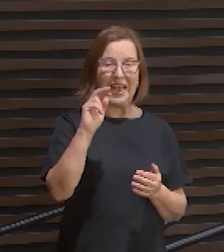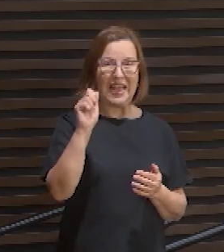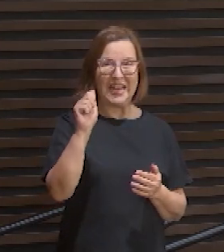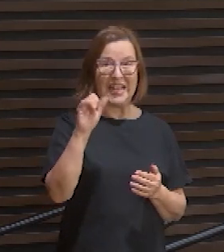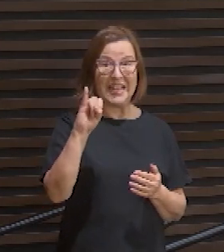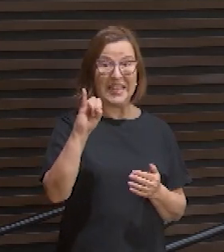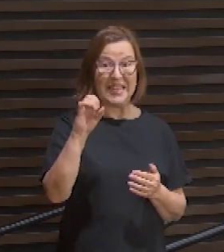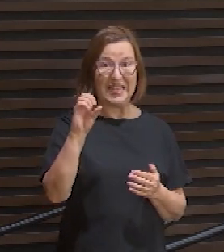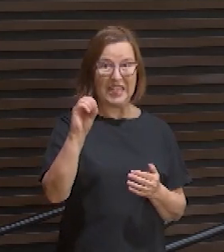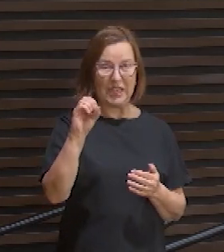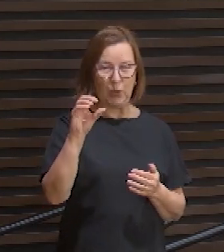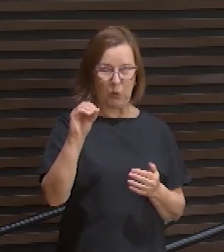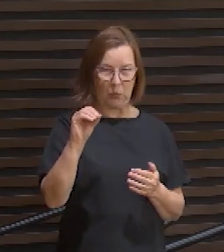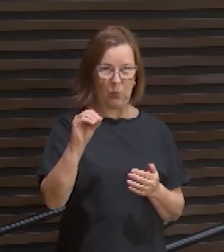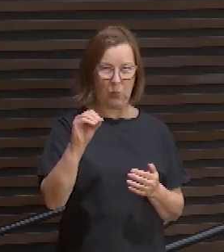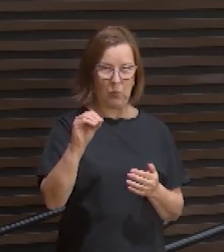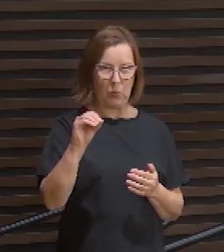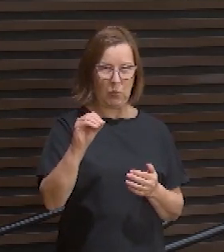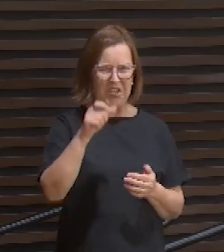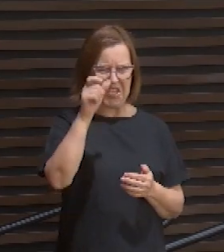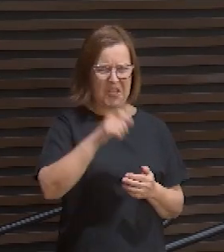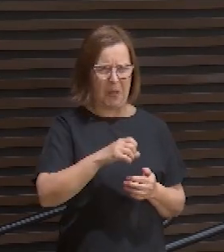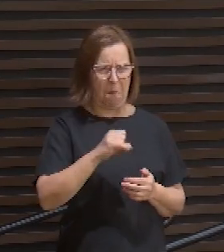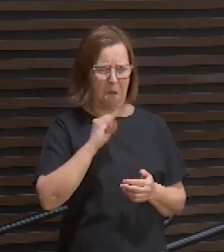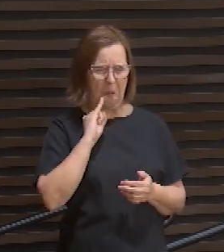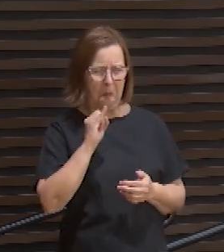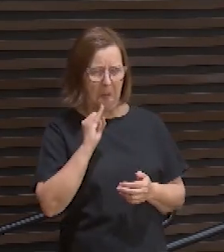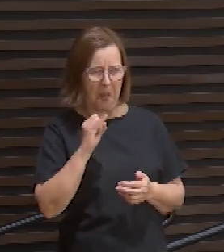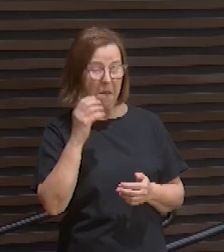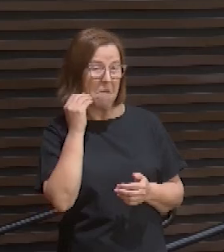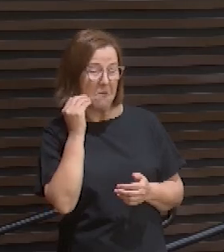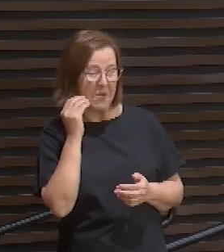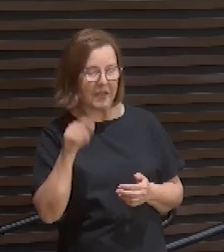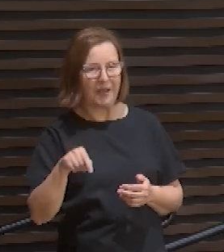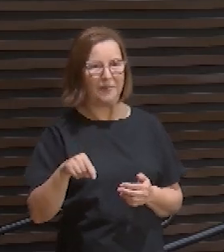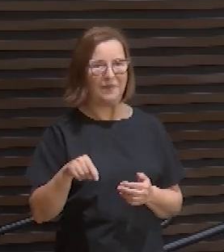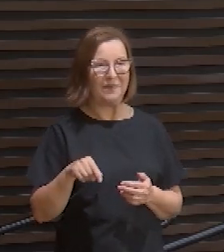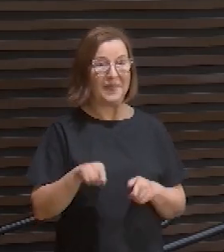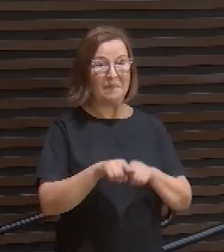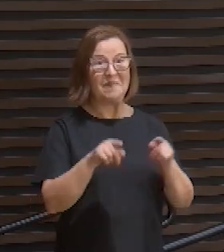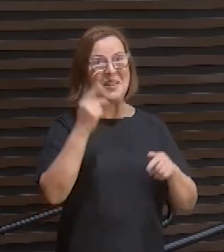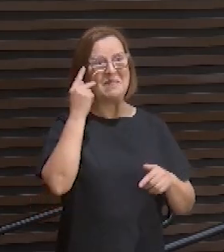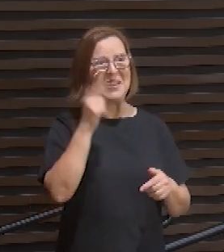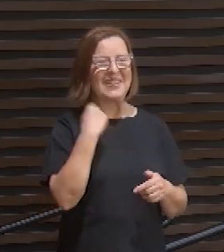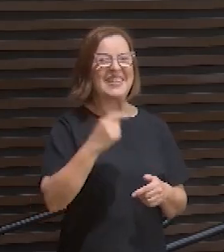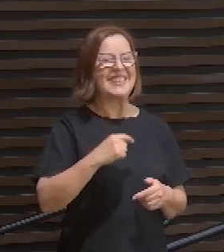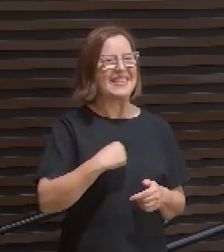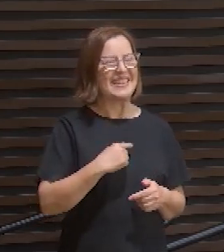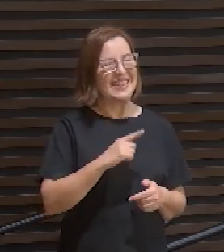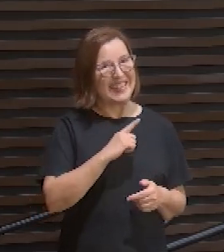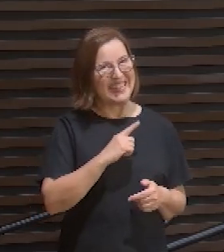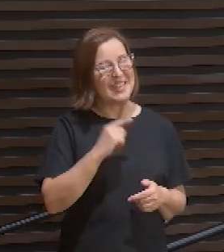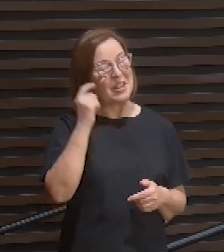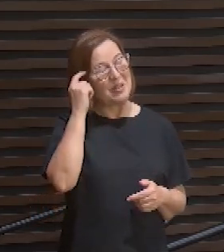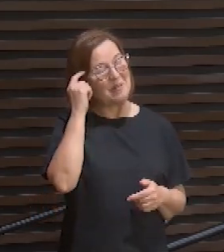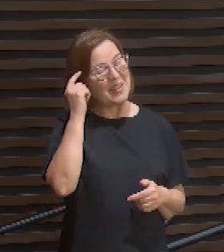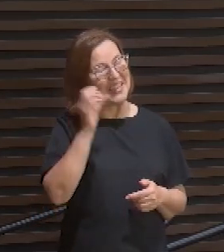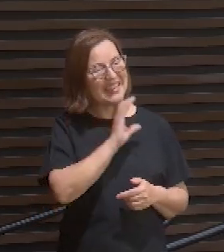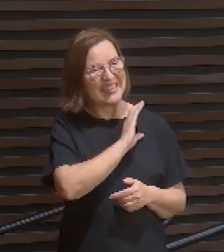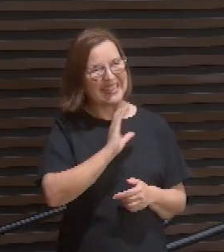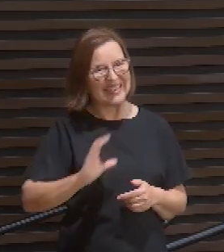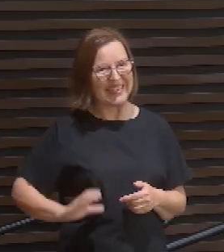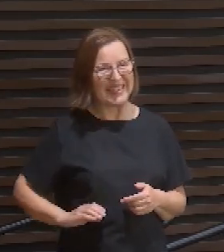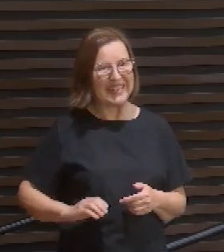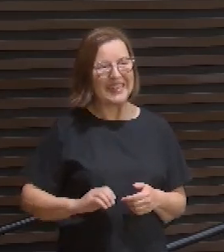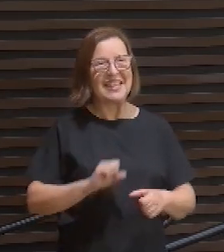Isso aqui, nós somos as pessoas mais bem-aventuradas deste mundo. Mas para nós que temos a mente de Cristo, o coração do Senhor, esperamos o futuro, o